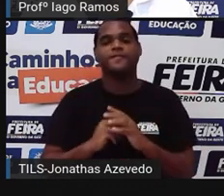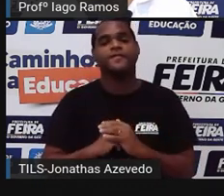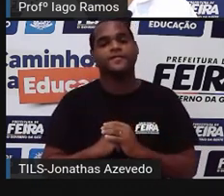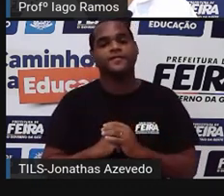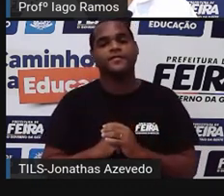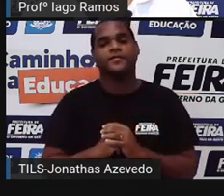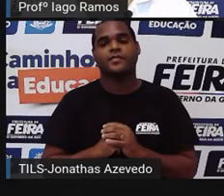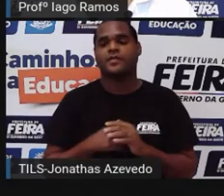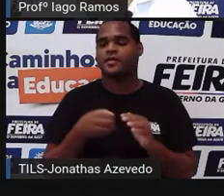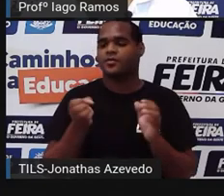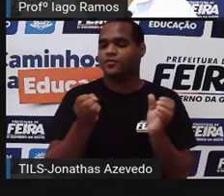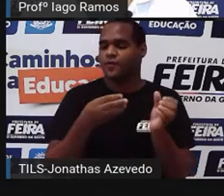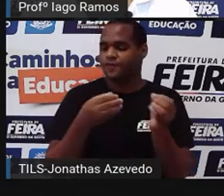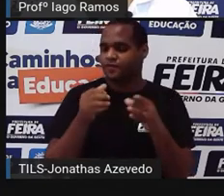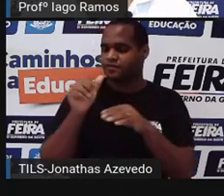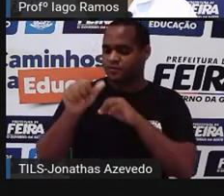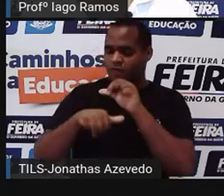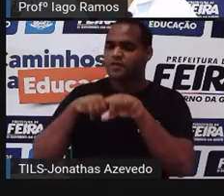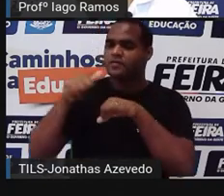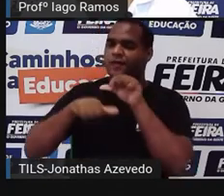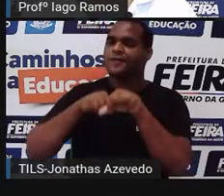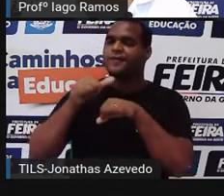novas translações